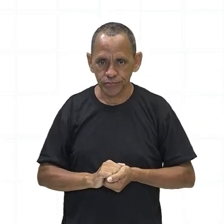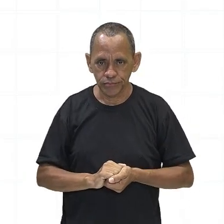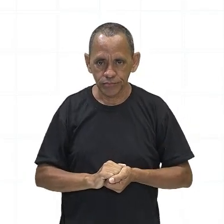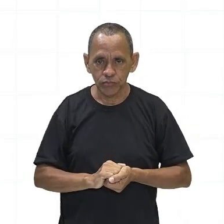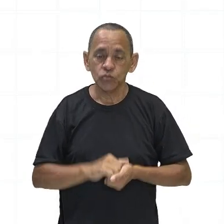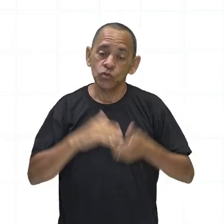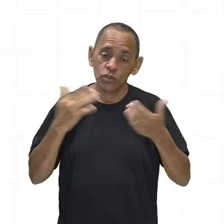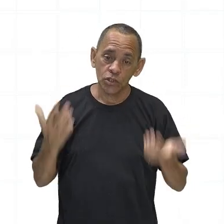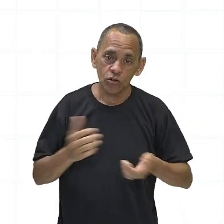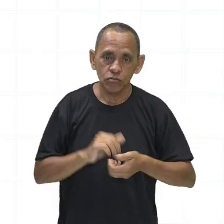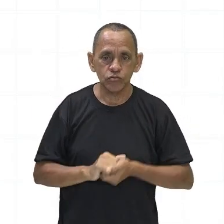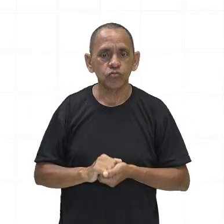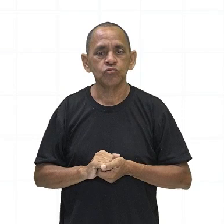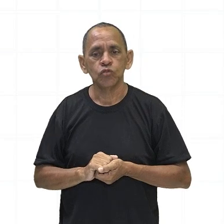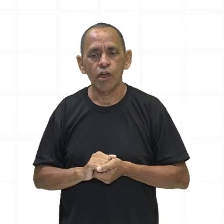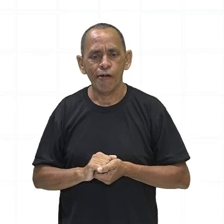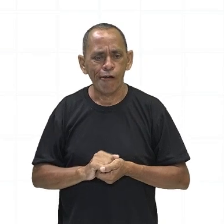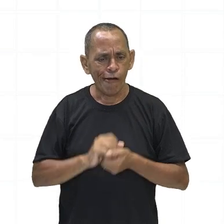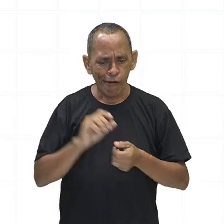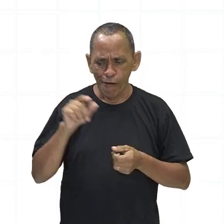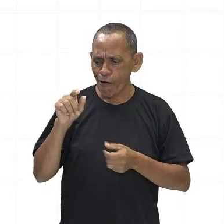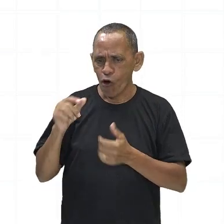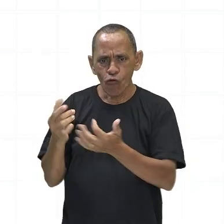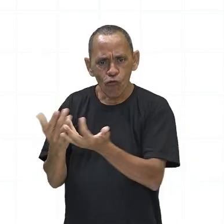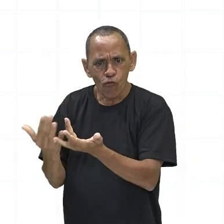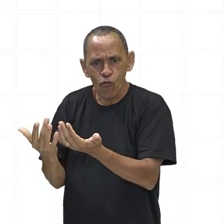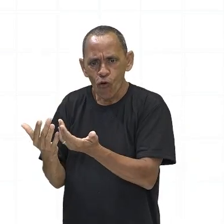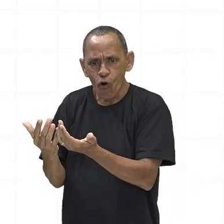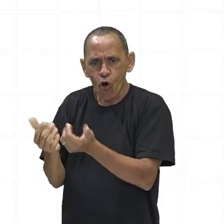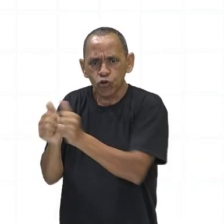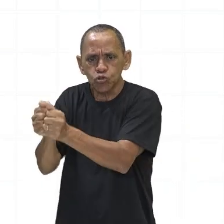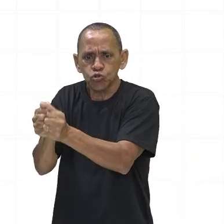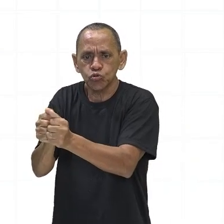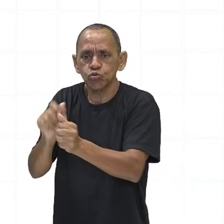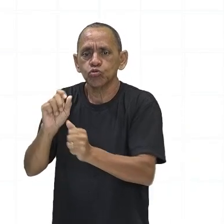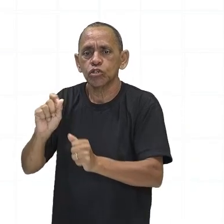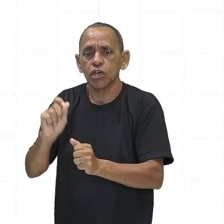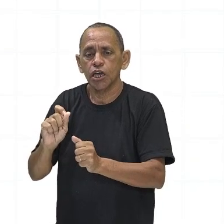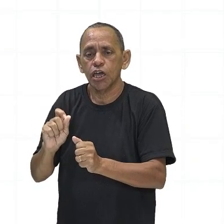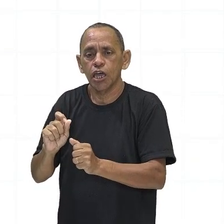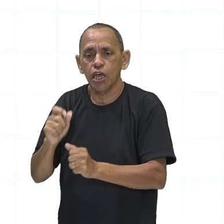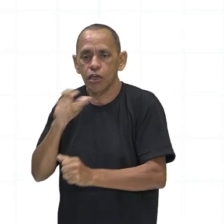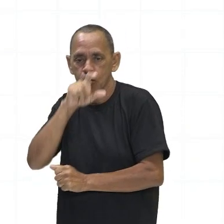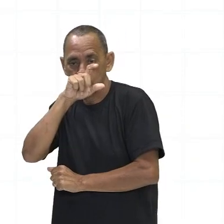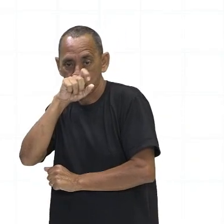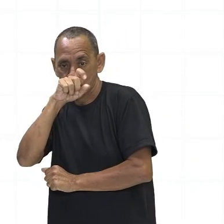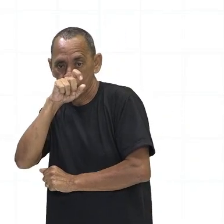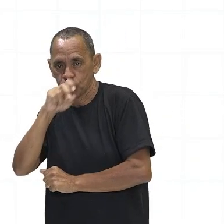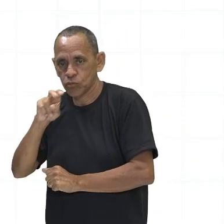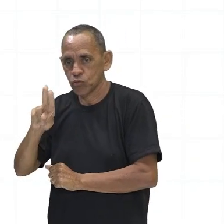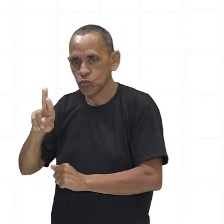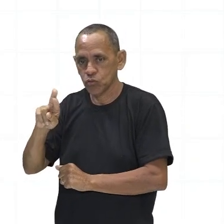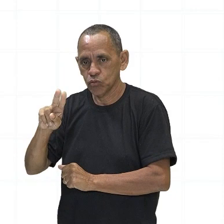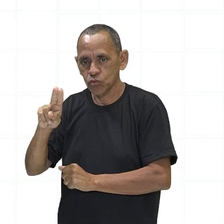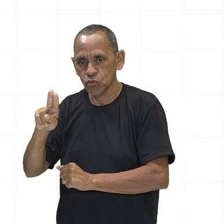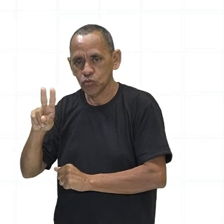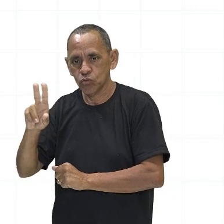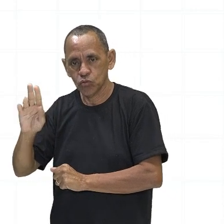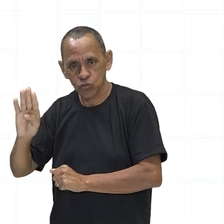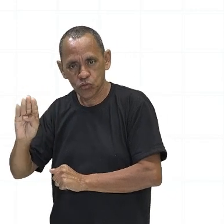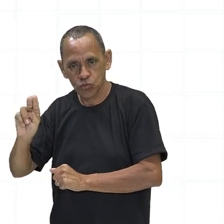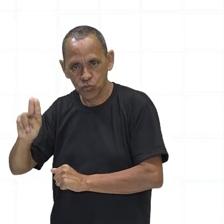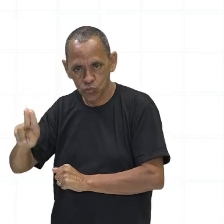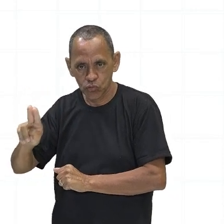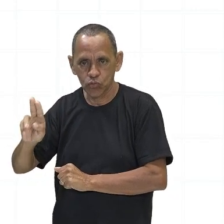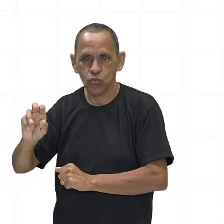primeiro descobriram um jeito de se apossar das brasas da grande fogueira do sol. Numa ocasião, quando o sol estava